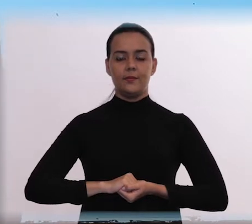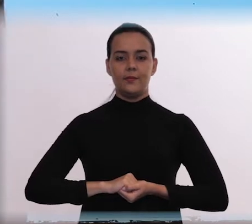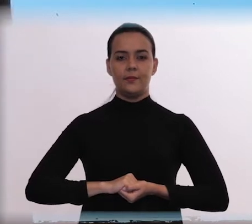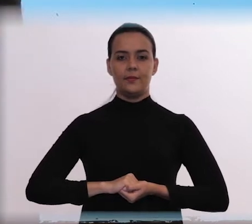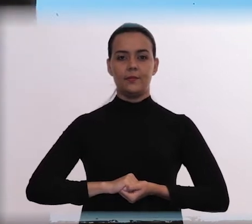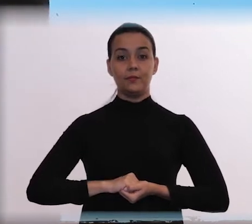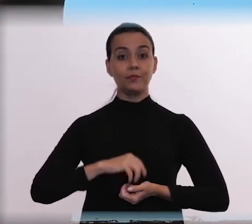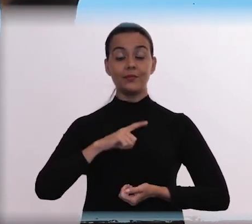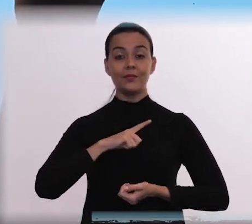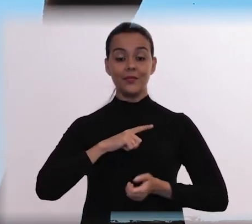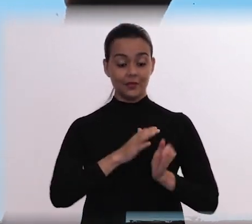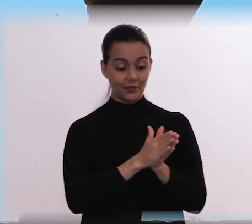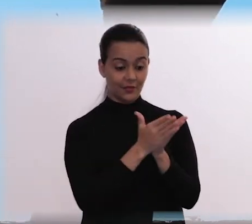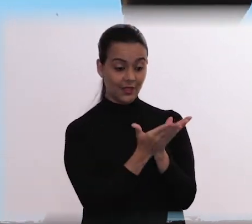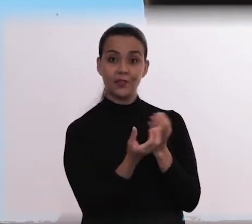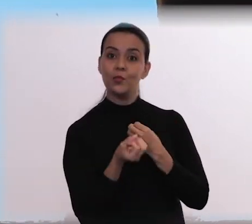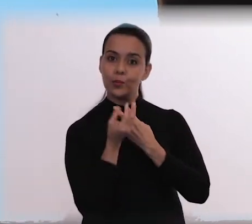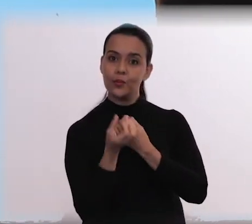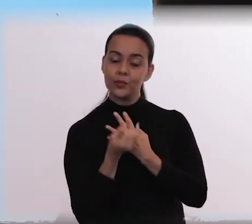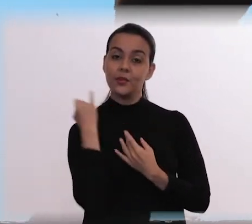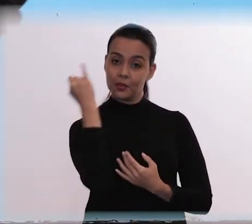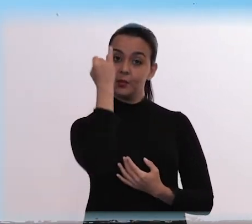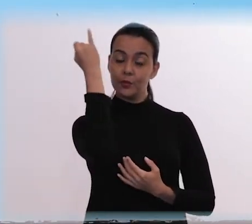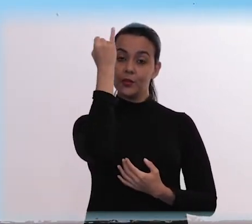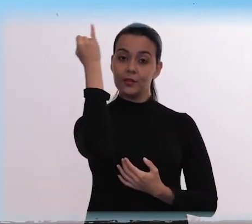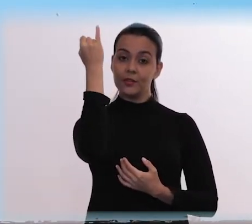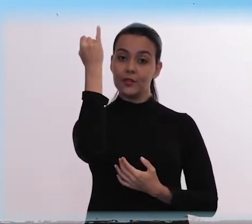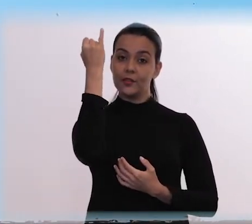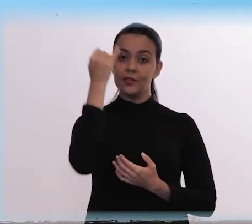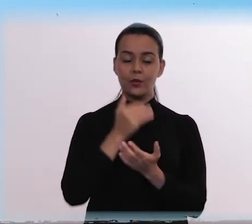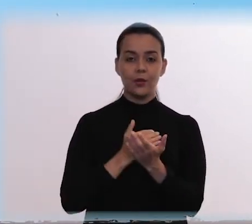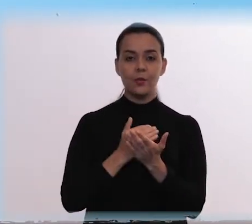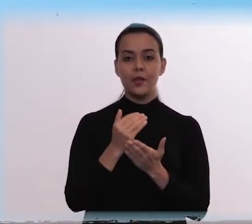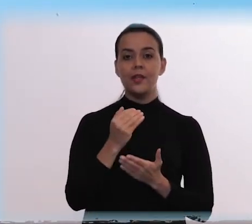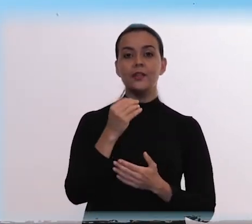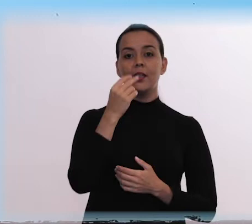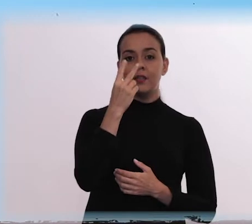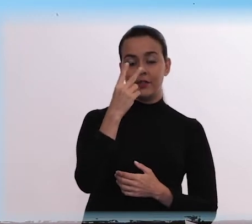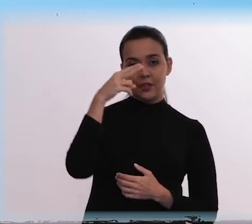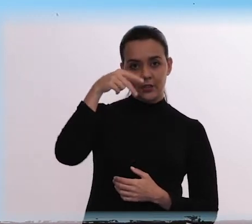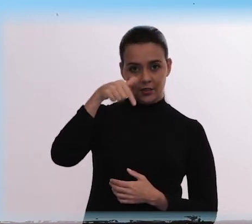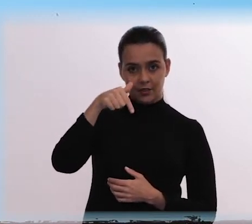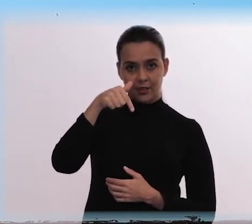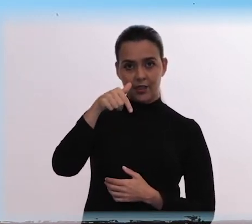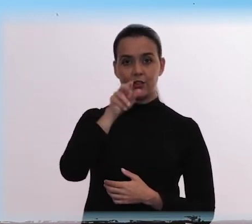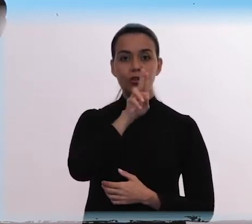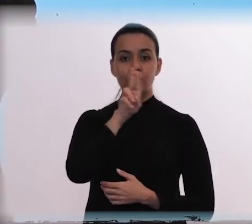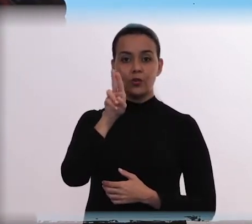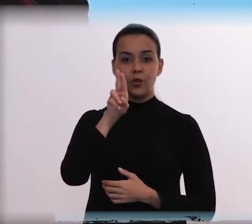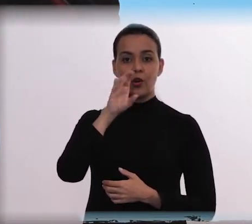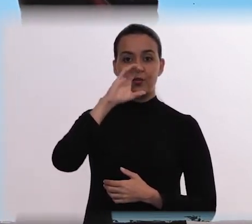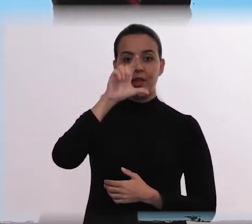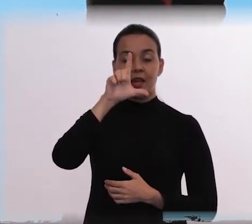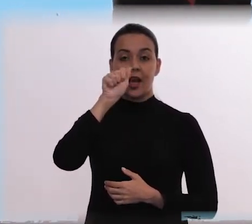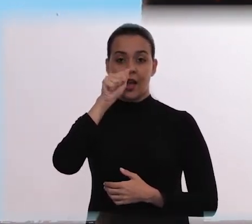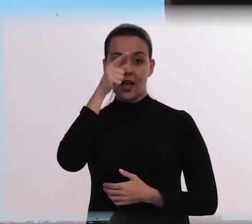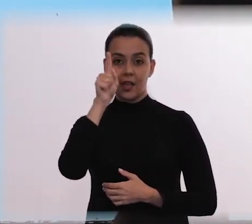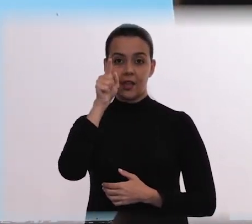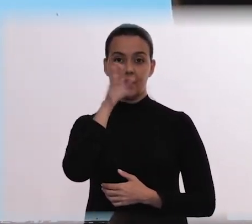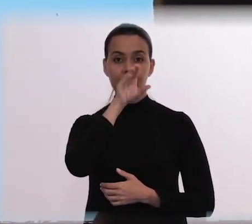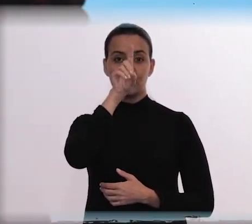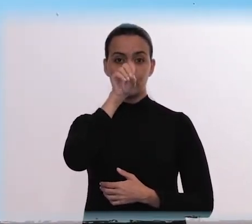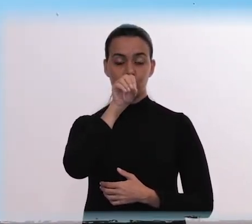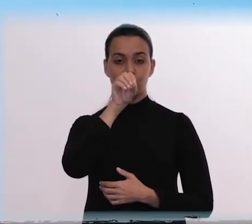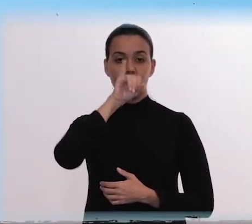Há um livro de poesia dele importante que ele publica em 27, chamado Clã do Jabuti, que deveria ser, não é, digamos assim,